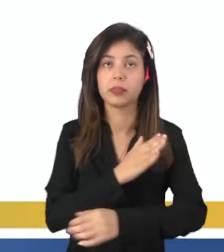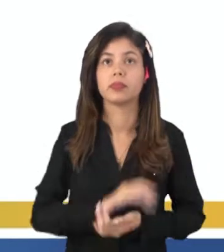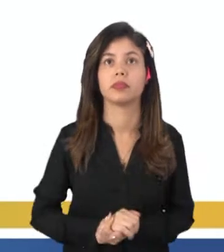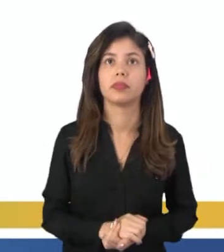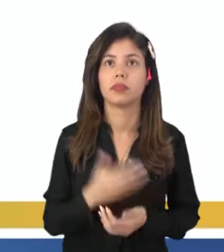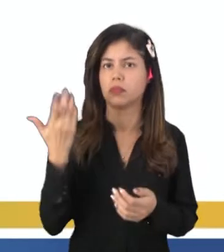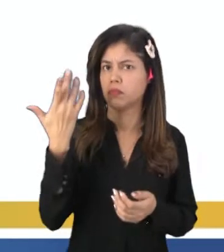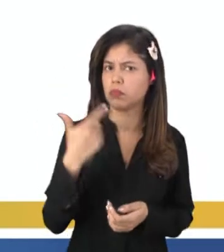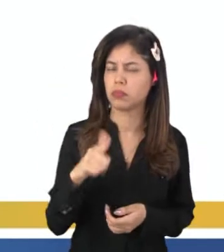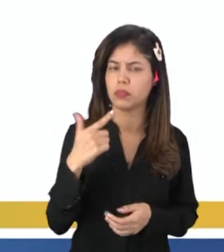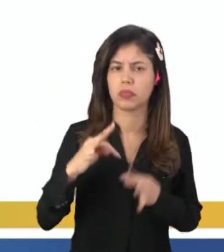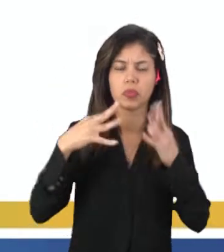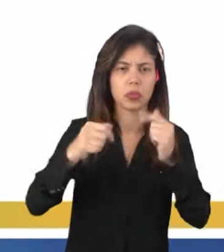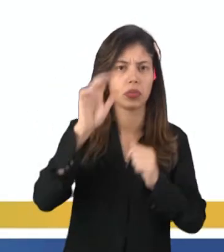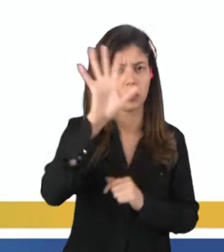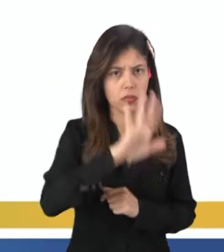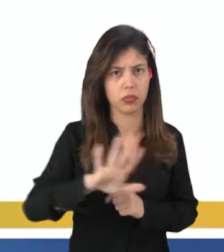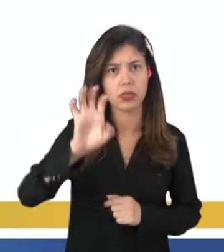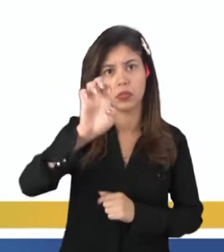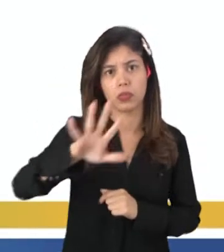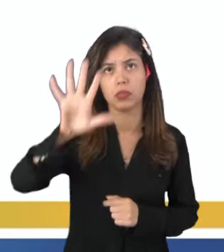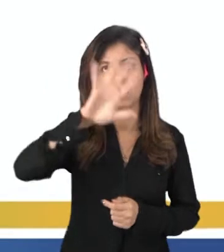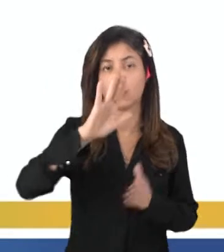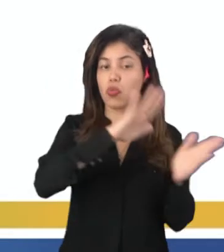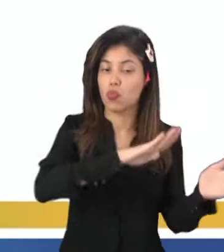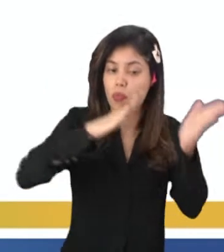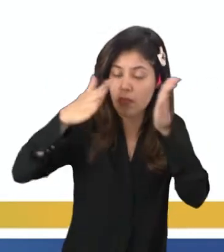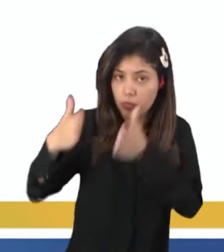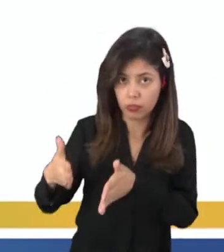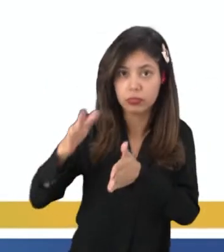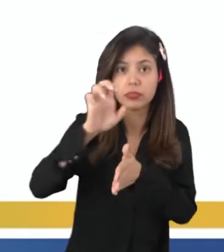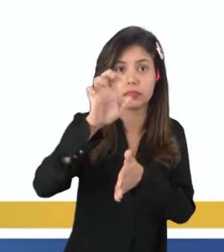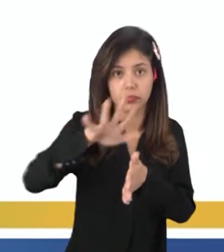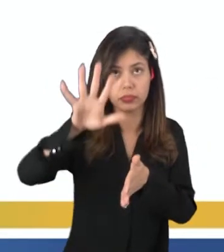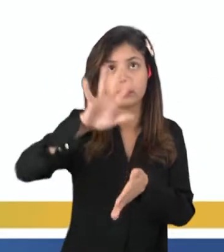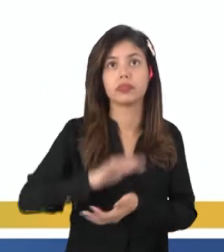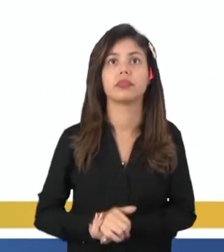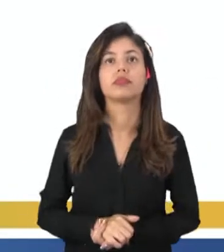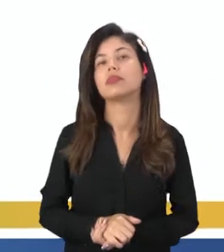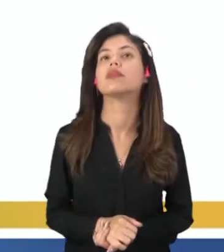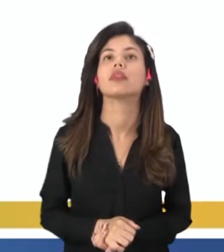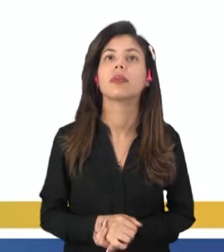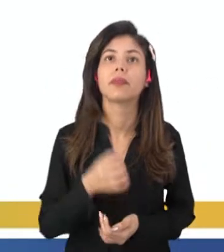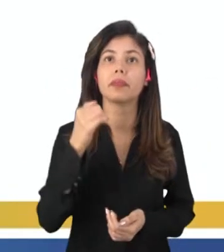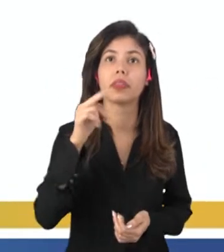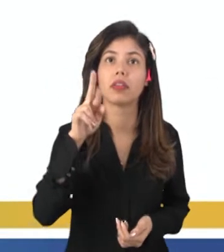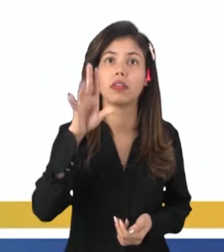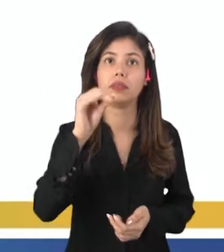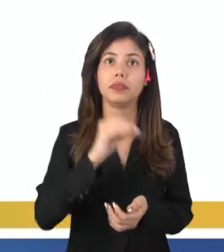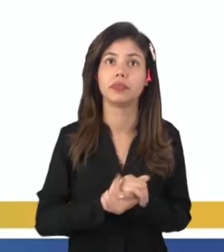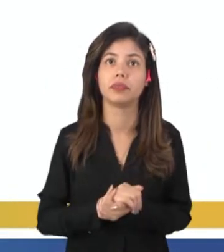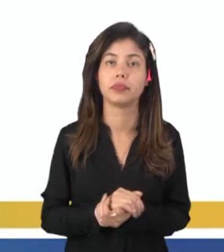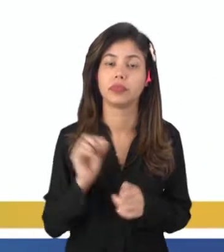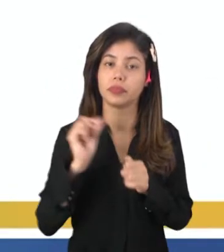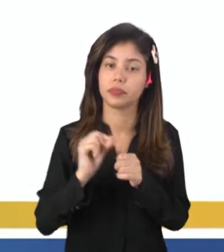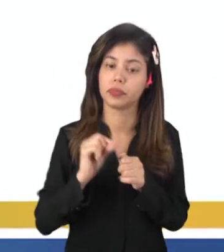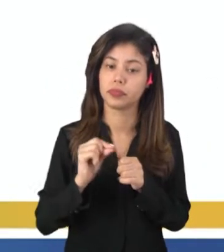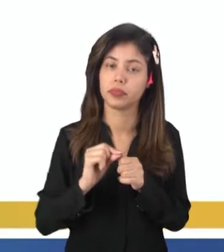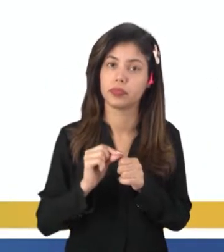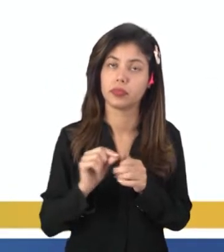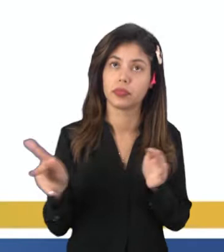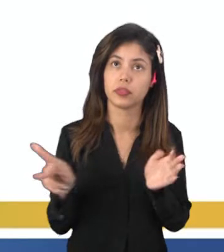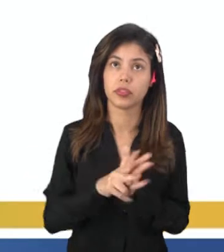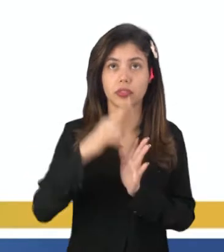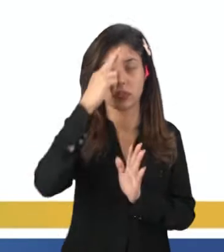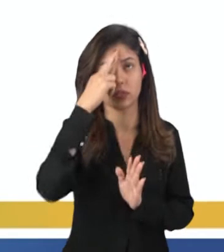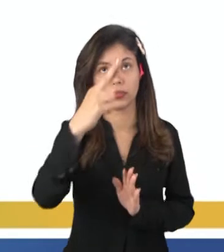não aconteceu em toda a Europa, né? Aconteceu em uma parte da Europa, certo? O feudo era formado geralmente pelo senhor